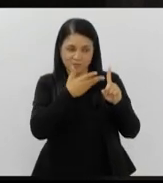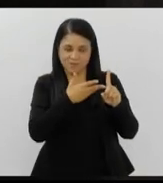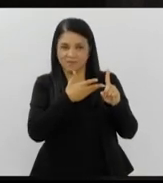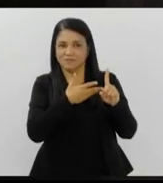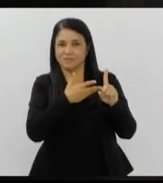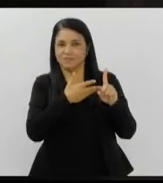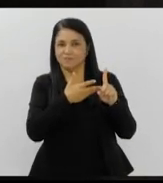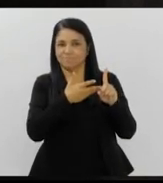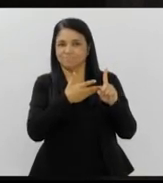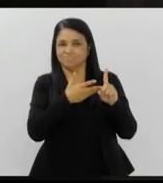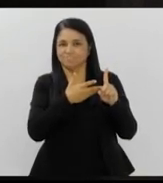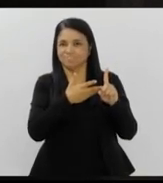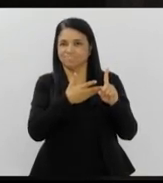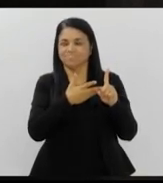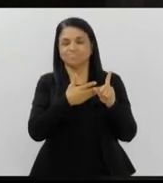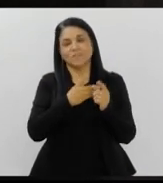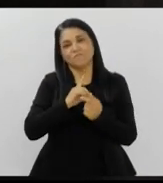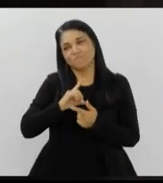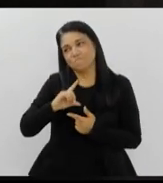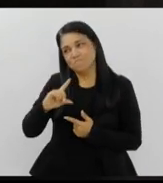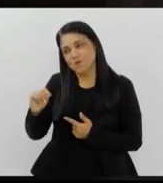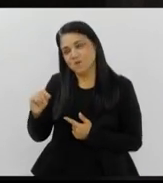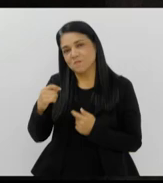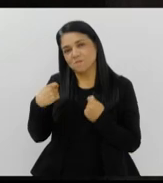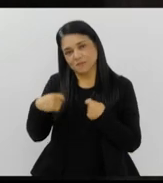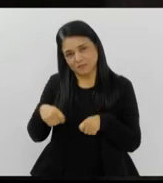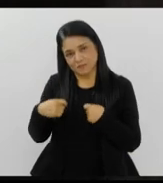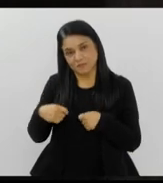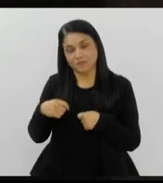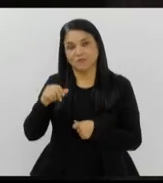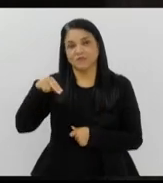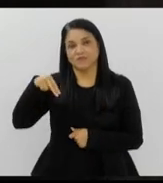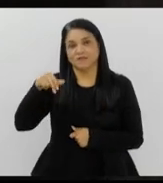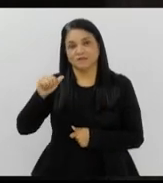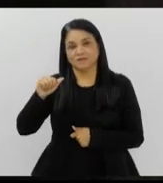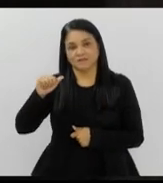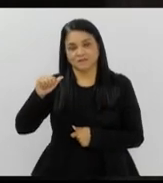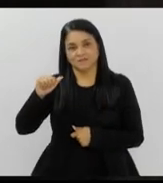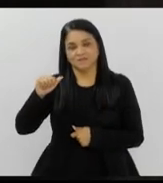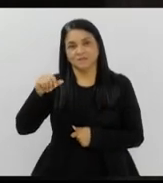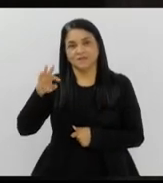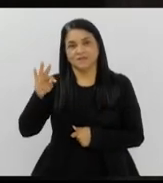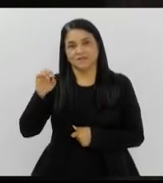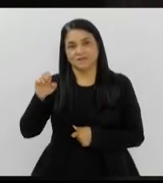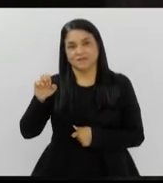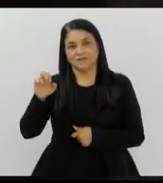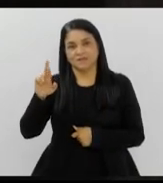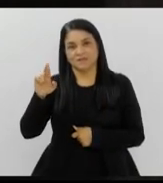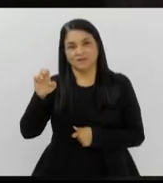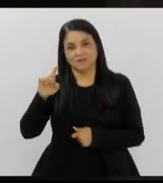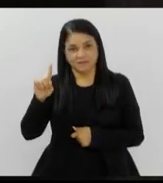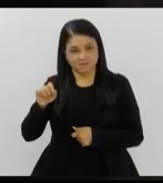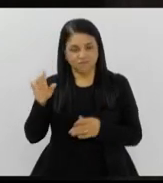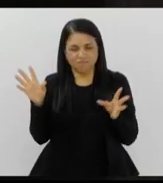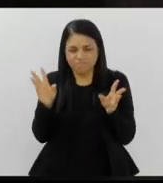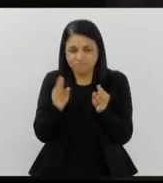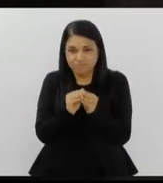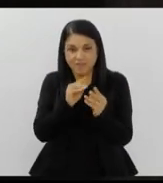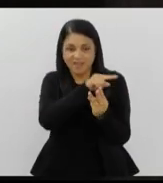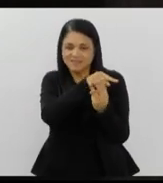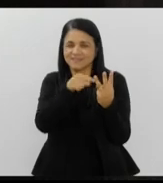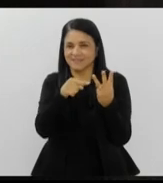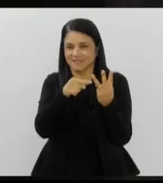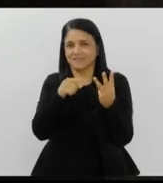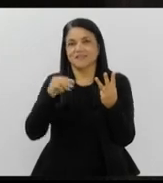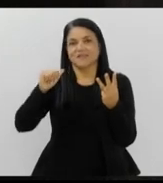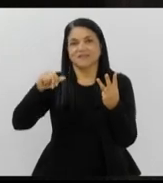falar, ela infelizmente teve que sair, né, que era a Ana Tereza. Então, eu vou fazer uma breve fala aqui das três, da Ana Tereza,